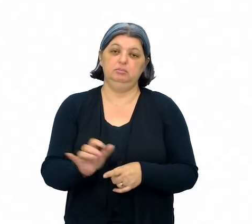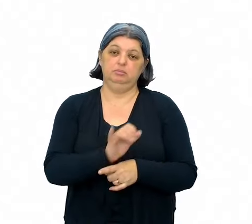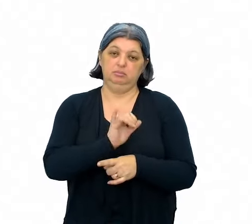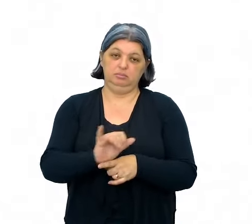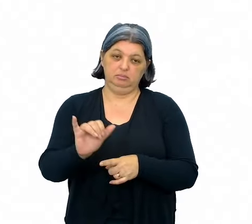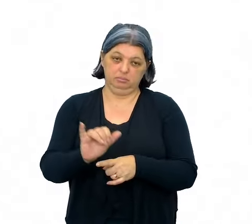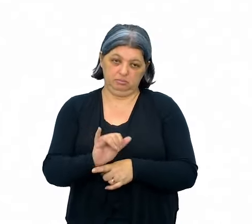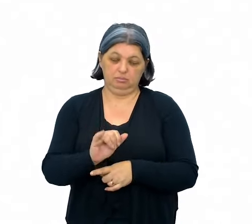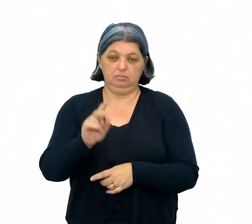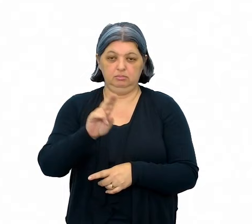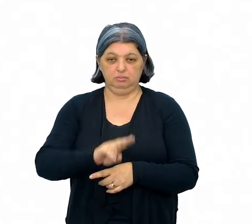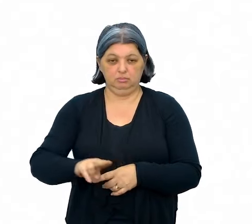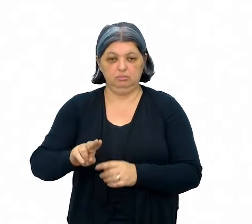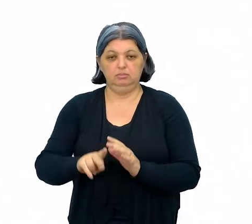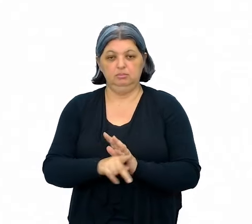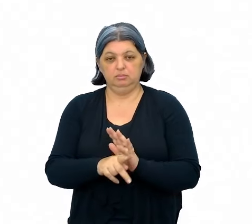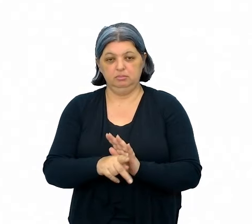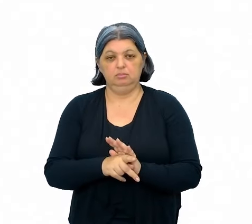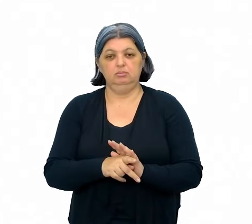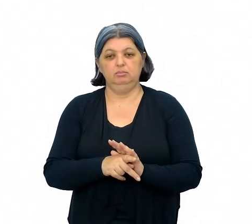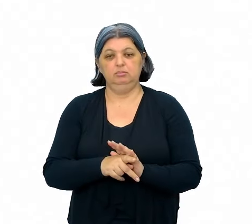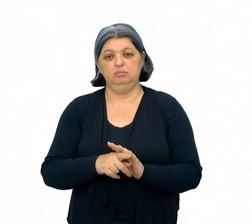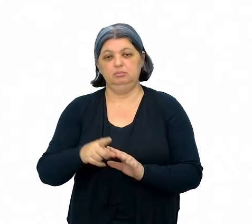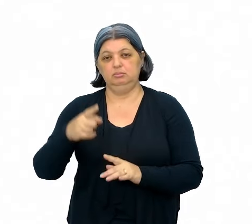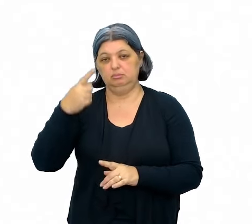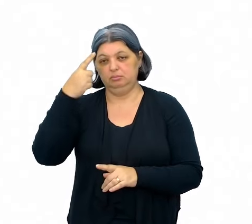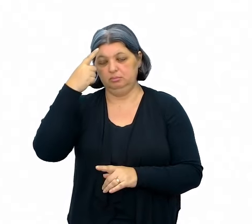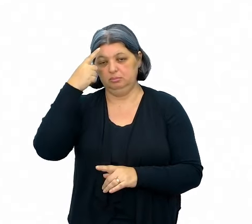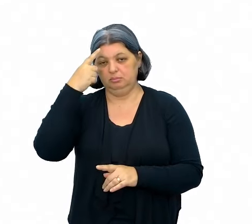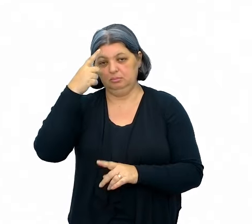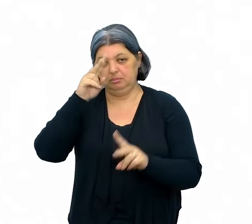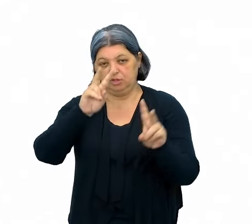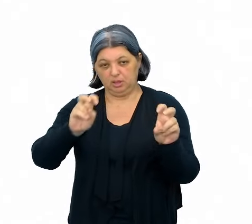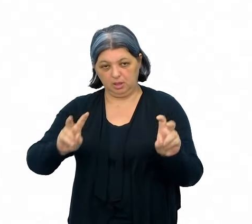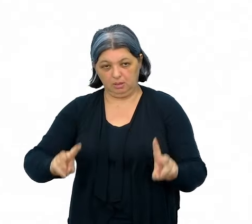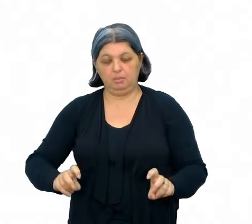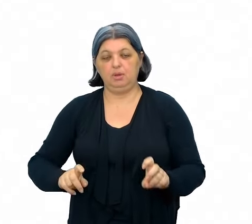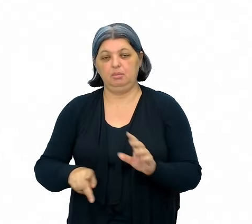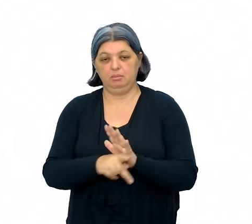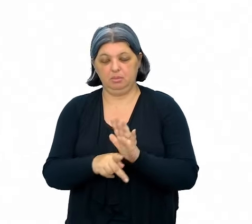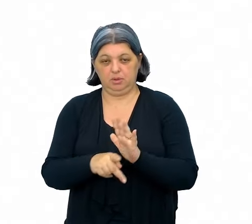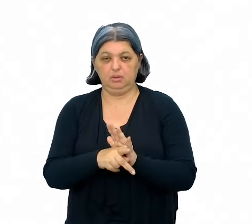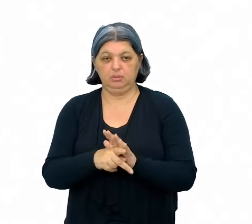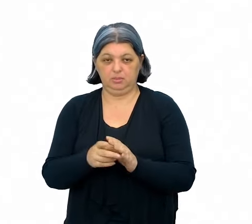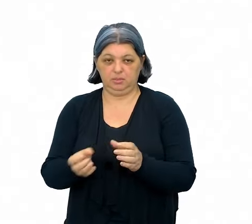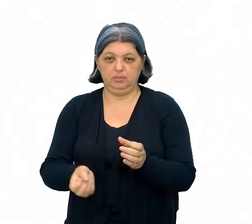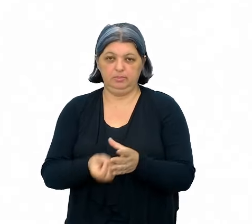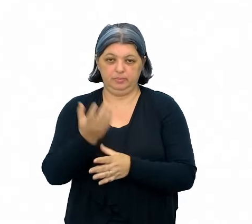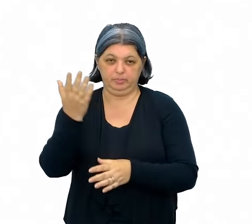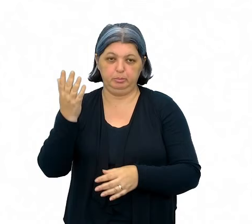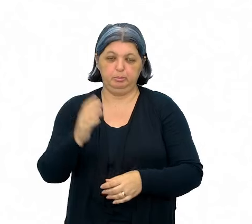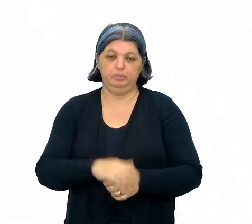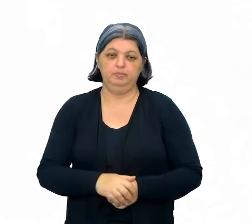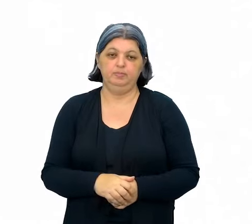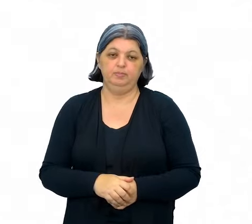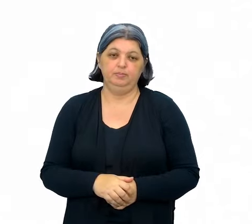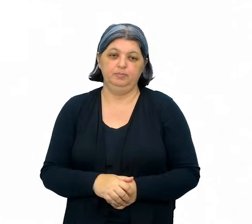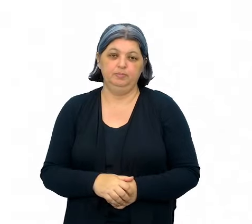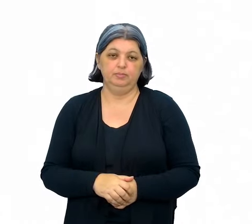estratégia por meio de hipóteses levantadas a partir do título. Ai, voltou.